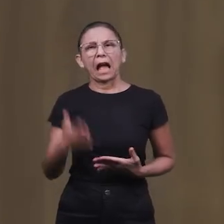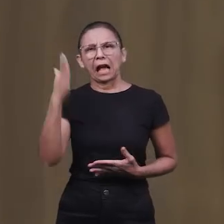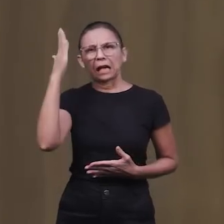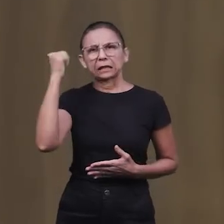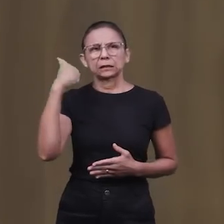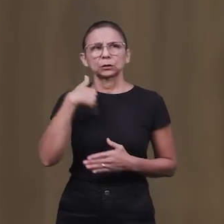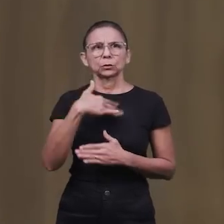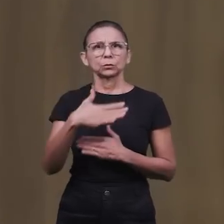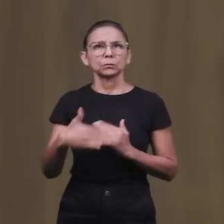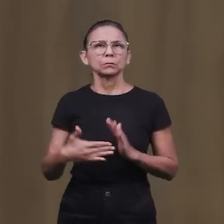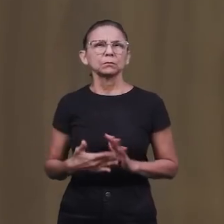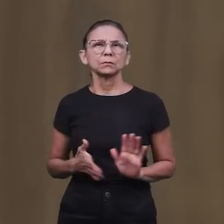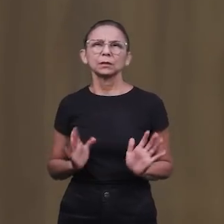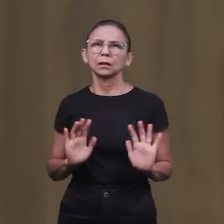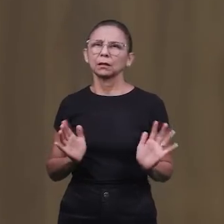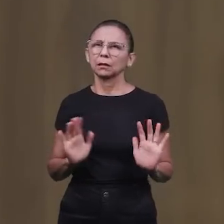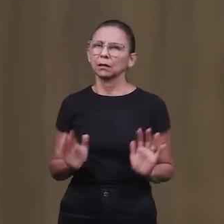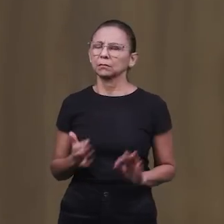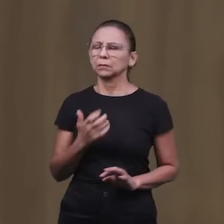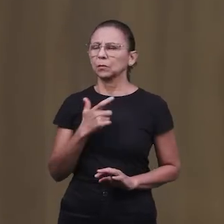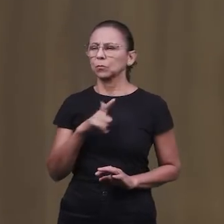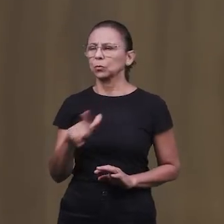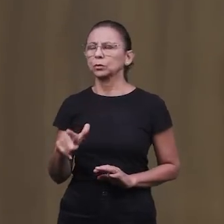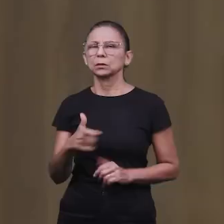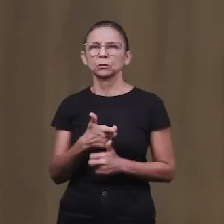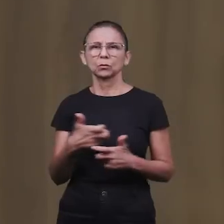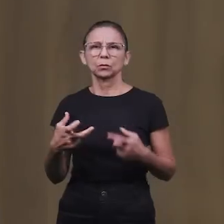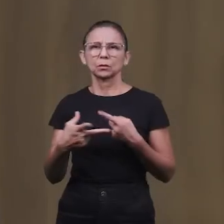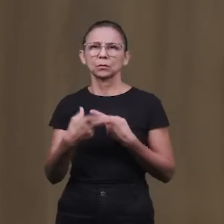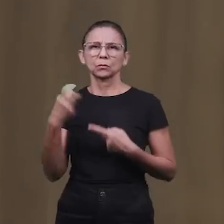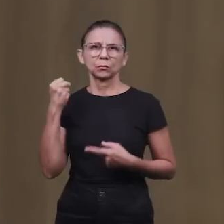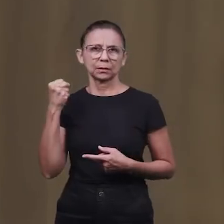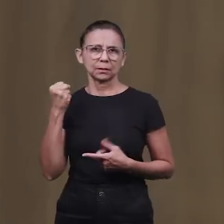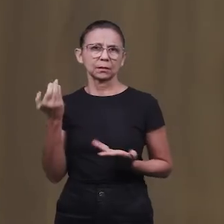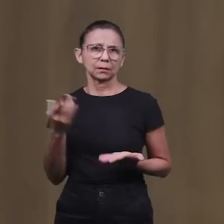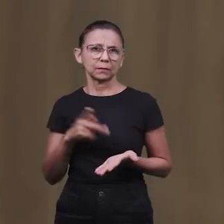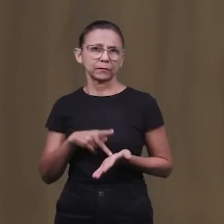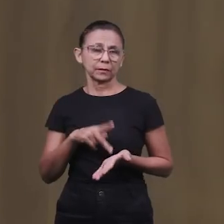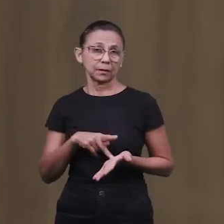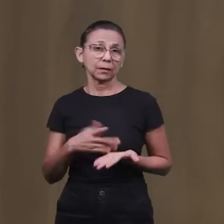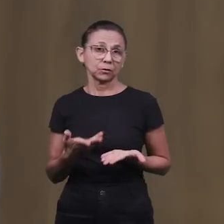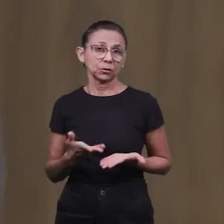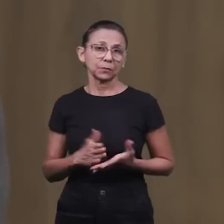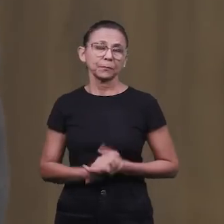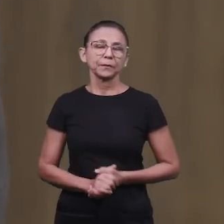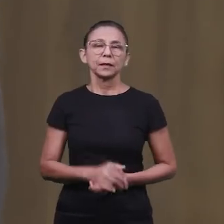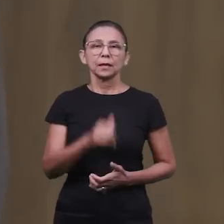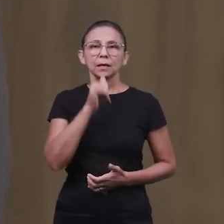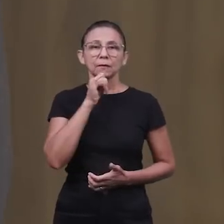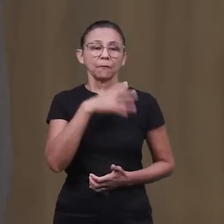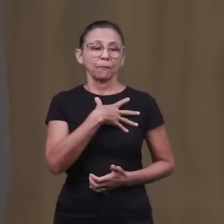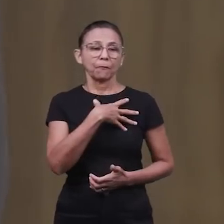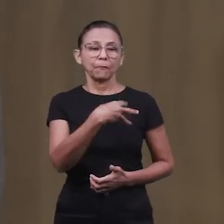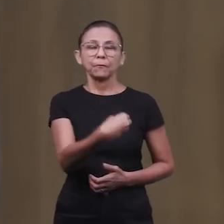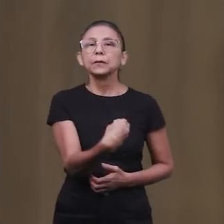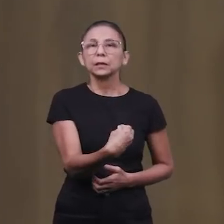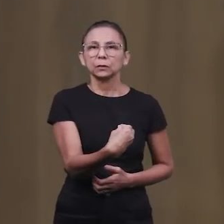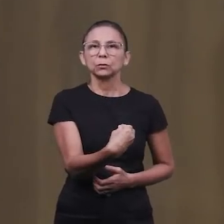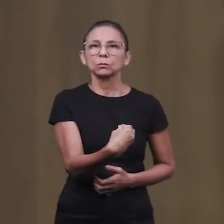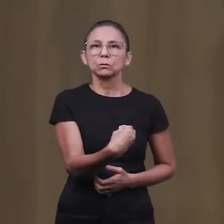já alcançamos tudo. Tem outras terras para conquistar. Amém. Não é verdade? Então, nossos